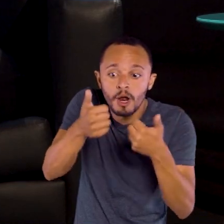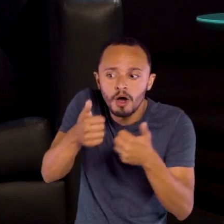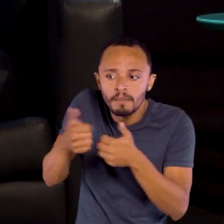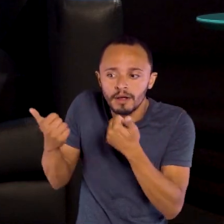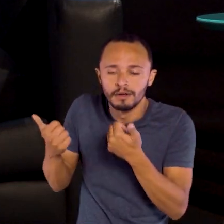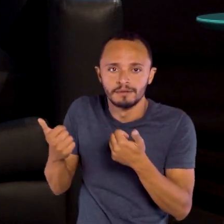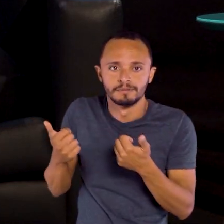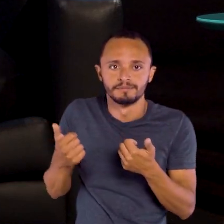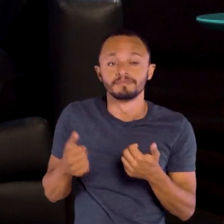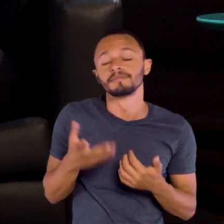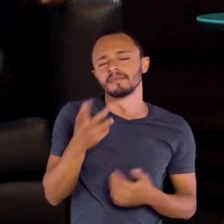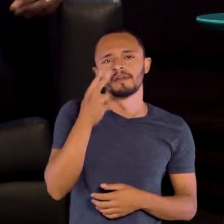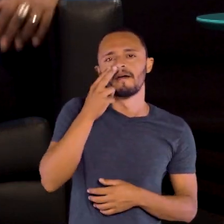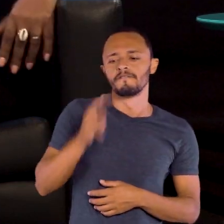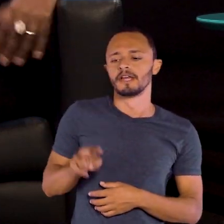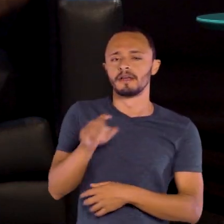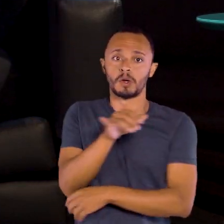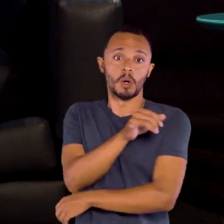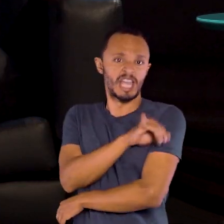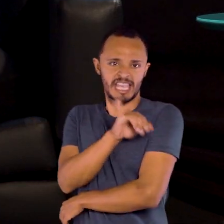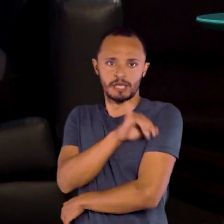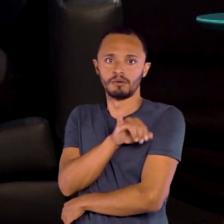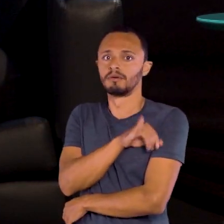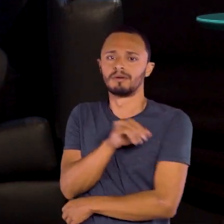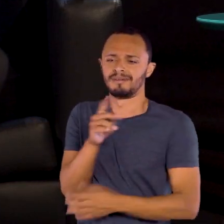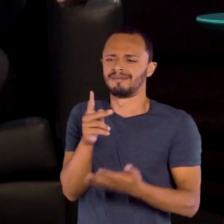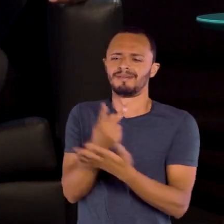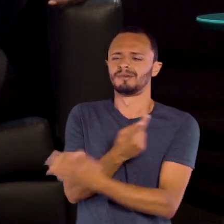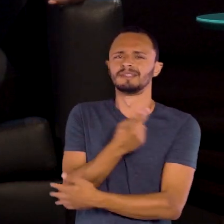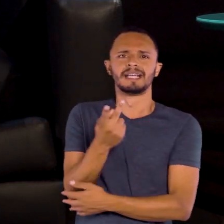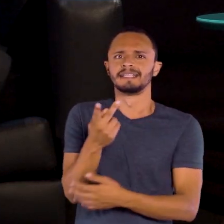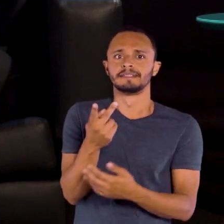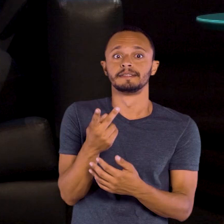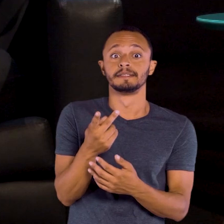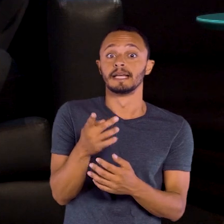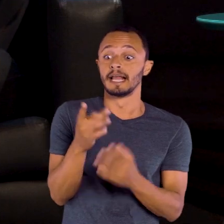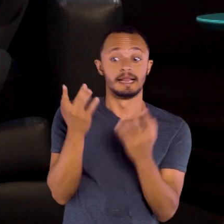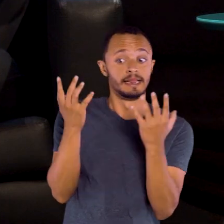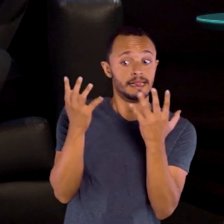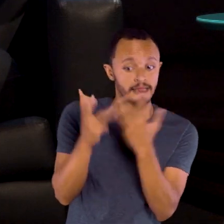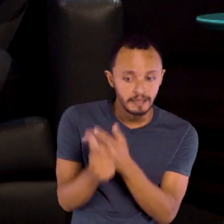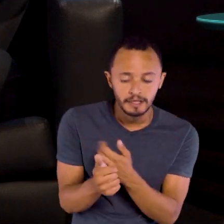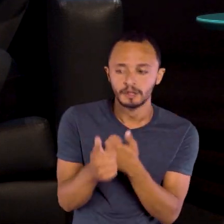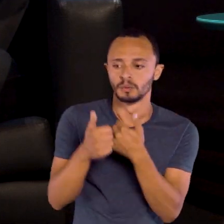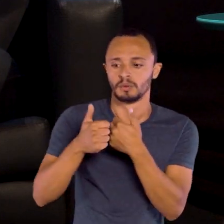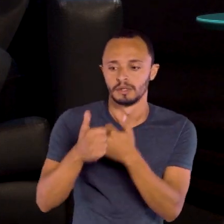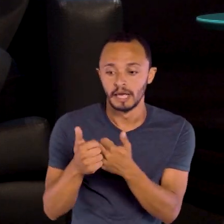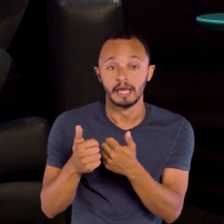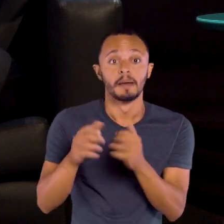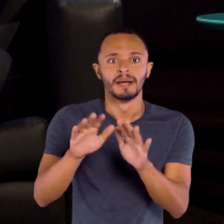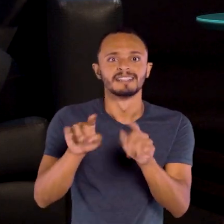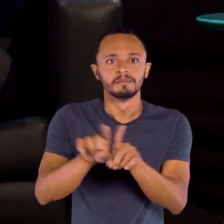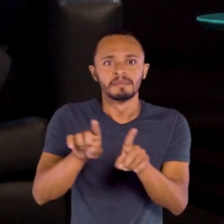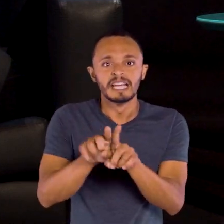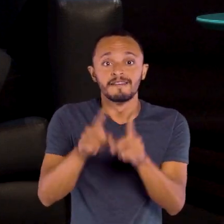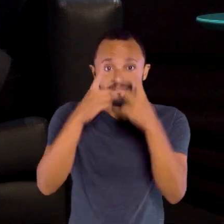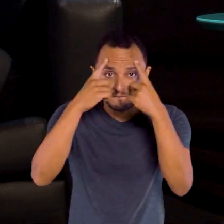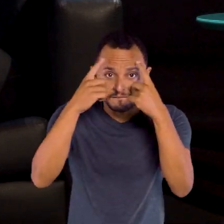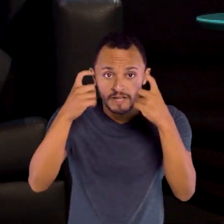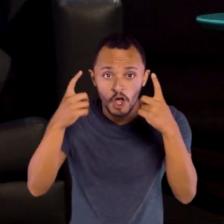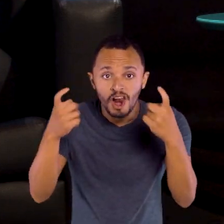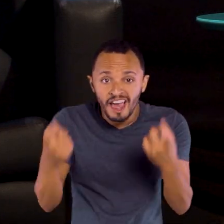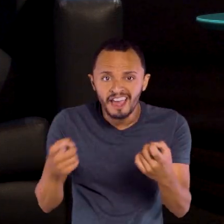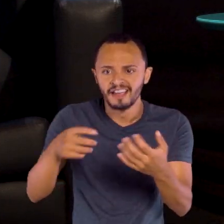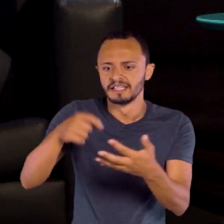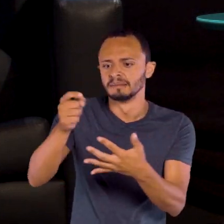muito cruel, né? Muito sangrento desde sempre, e muito partido desde sempre. Porque quem vai ao Rio hoje, e muitas cidades